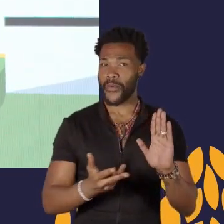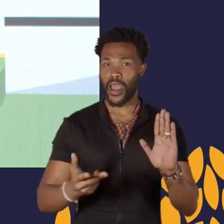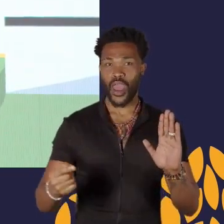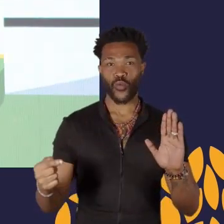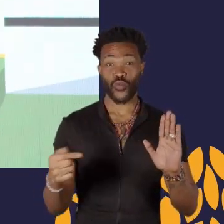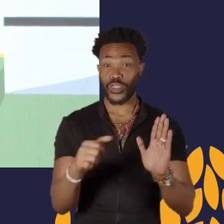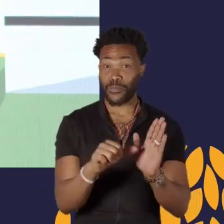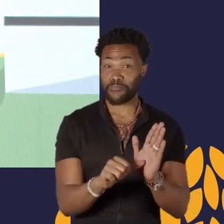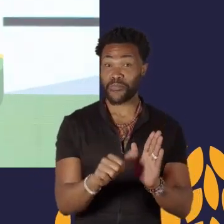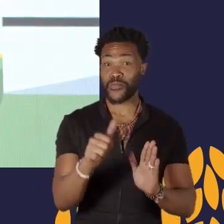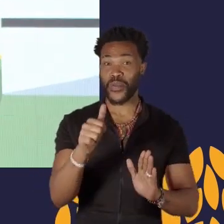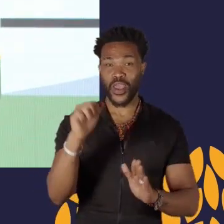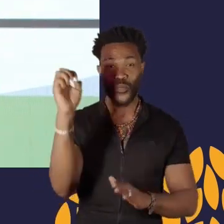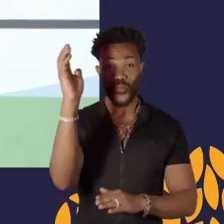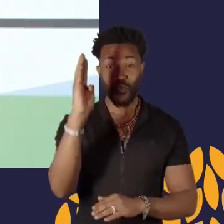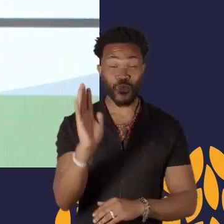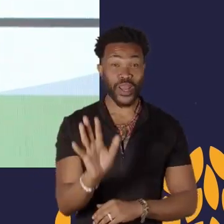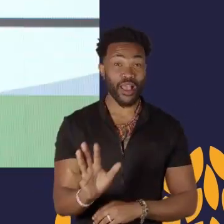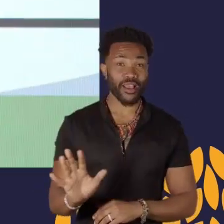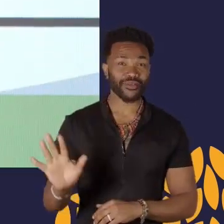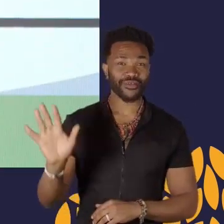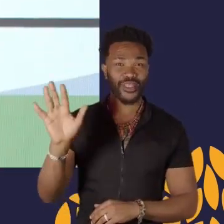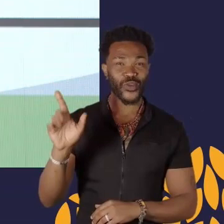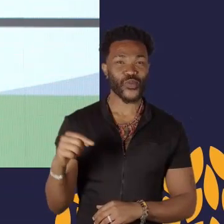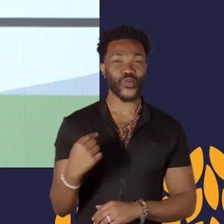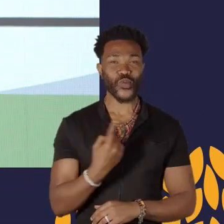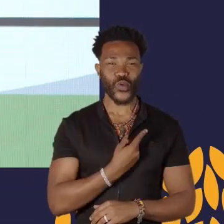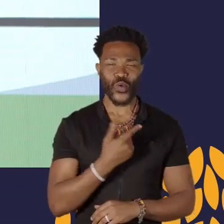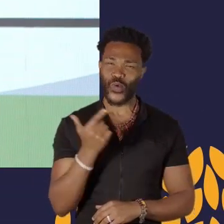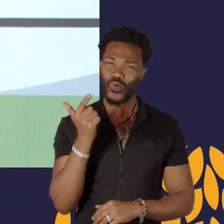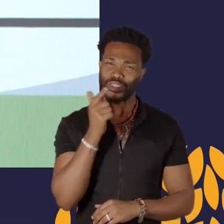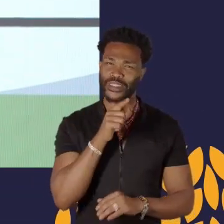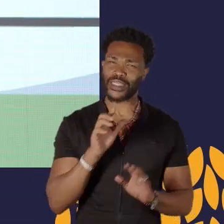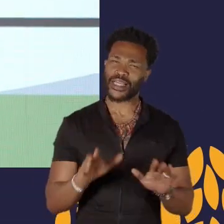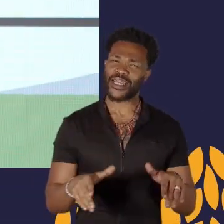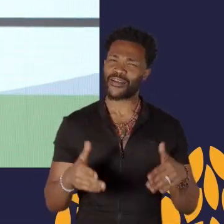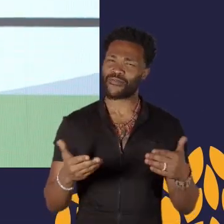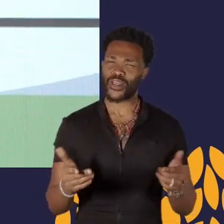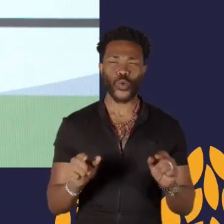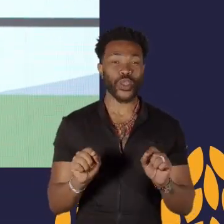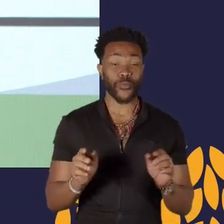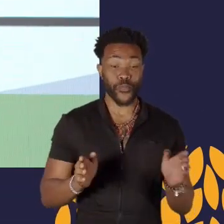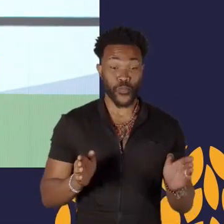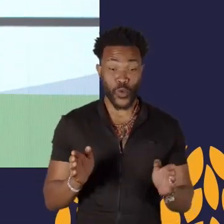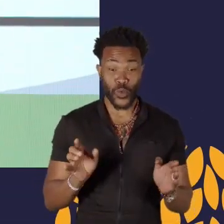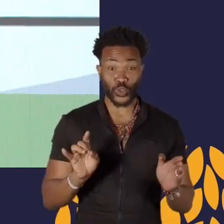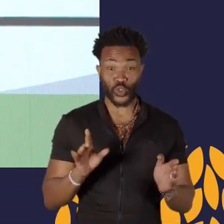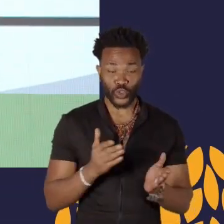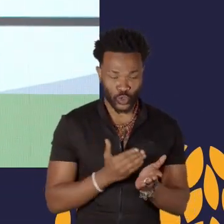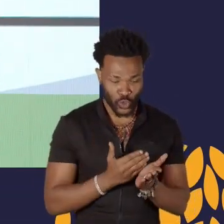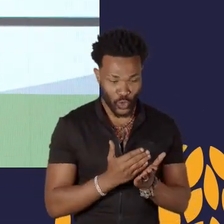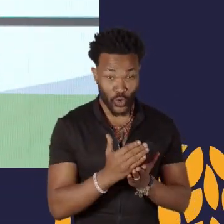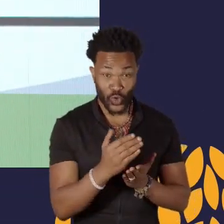pela primeira vez no país, e que a gente consiga, enfim, ser esse momento só o início